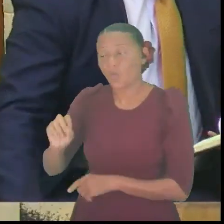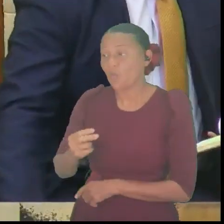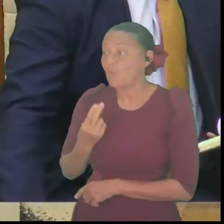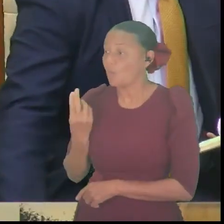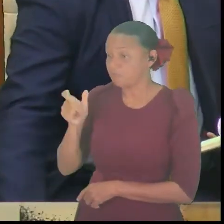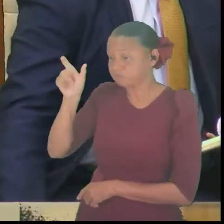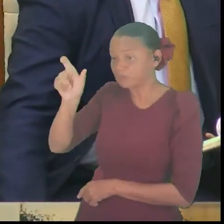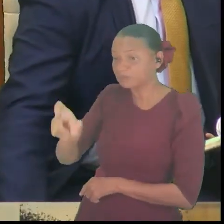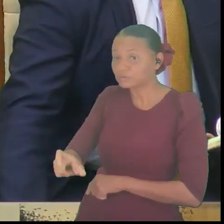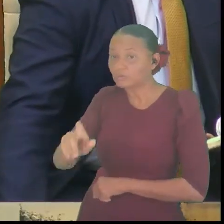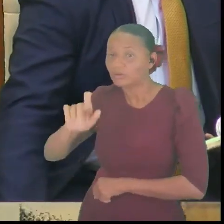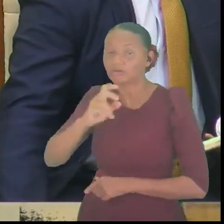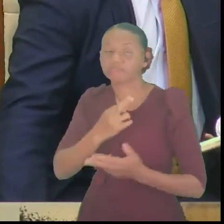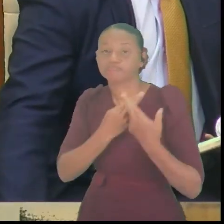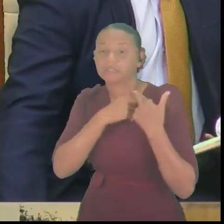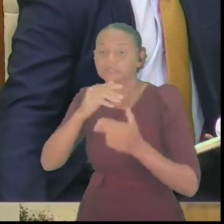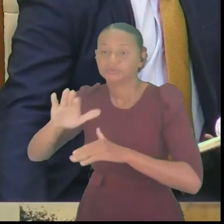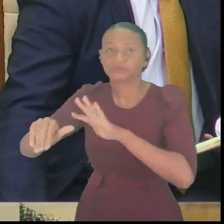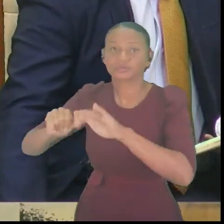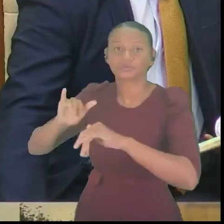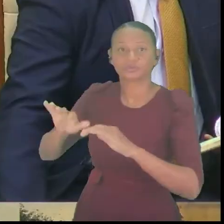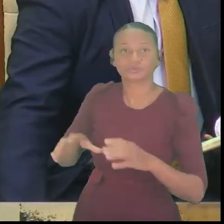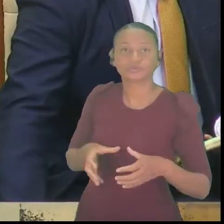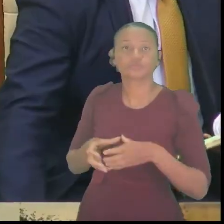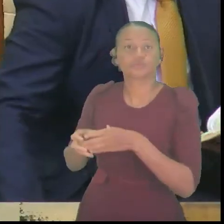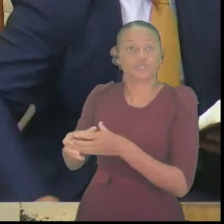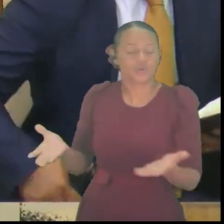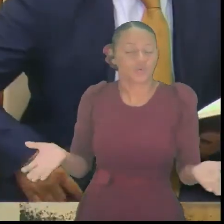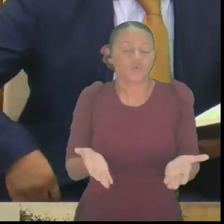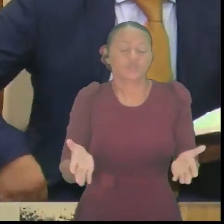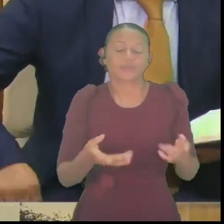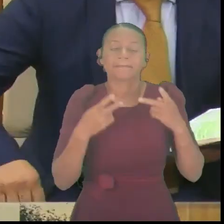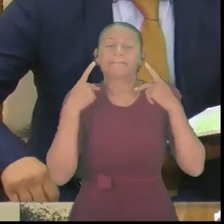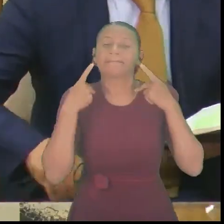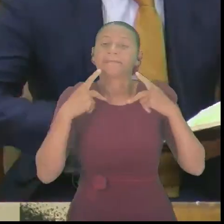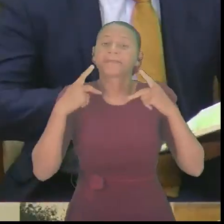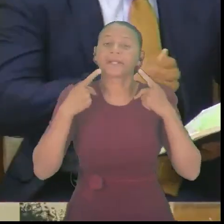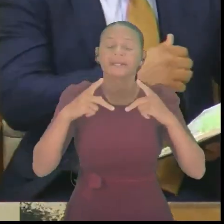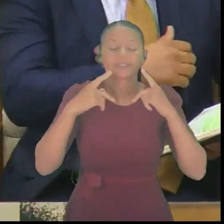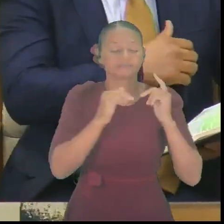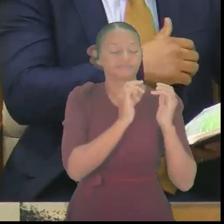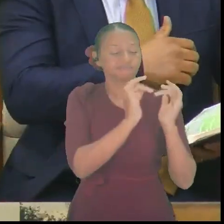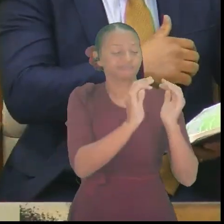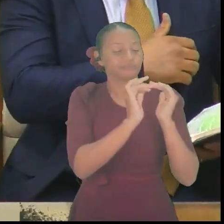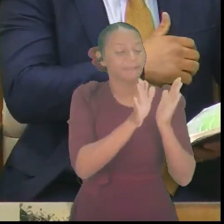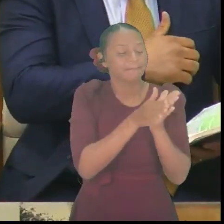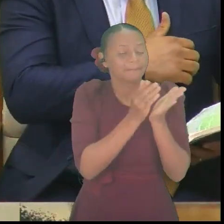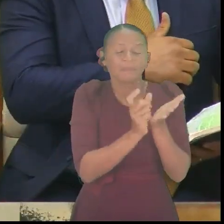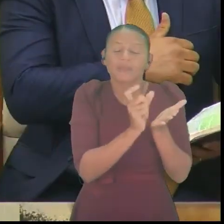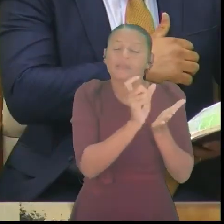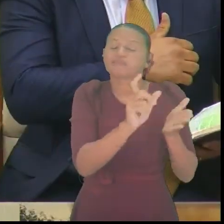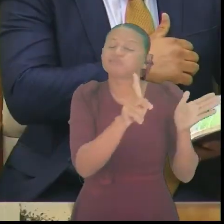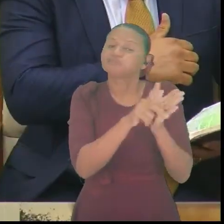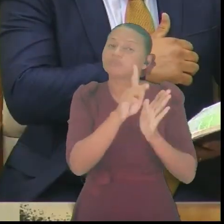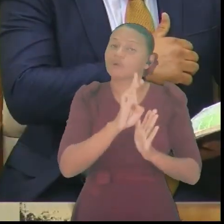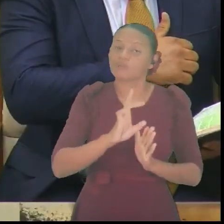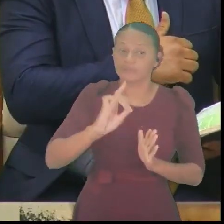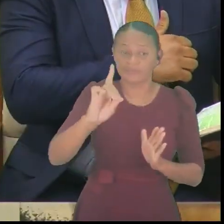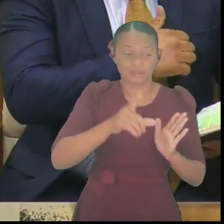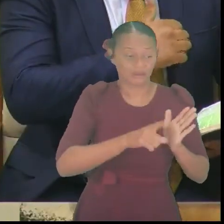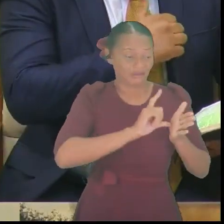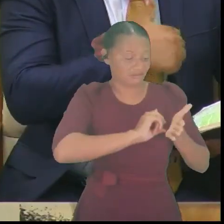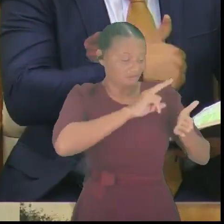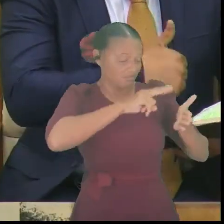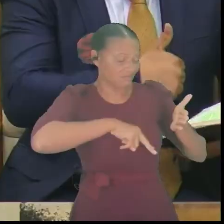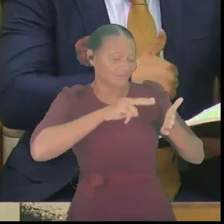comissiona. Então, vou deixar aos irmãos aqui uma meditação da palavra de Deus. O texto que lemos,